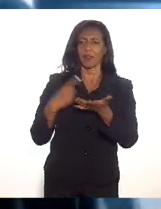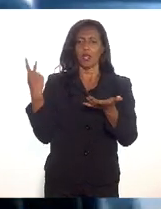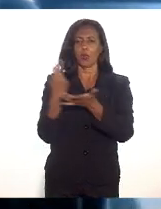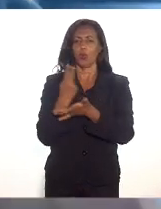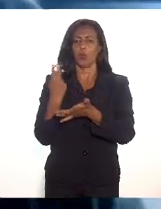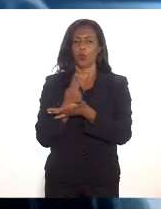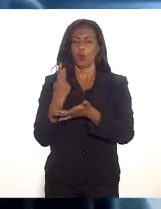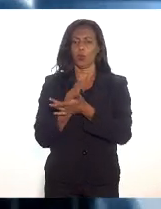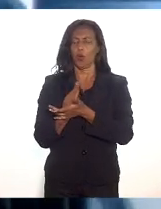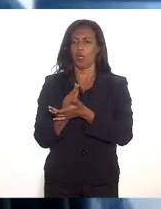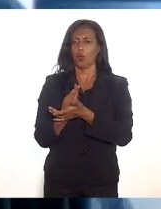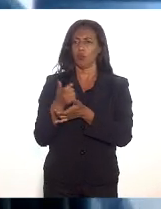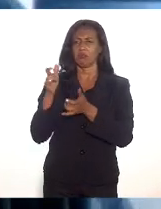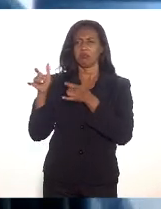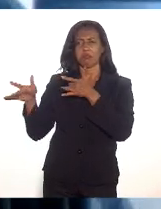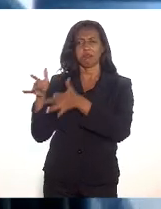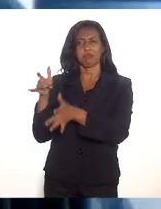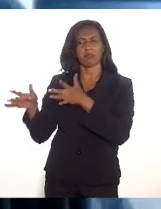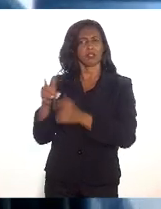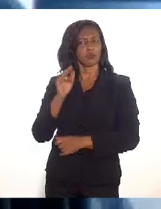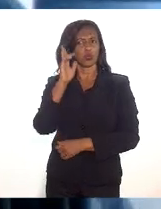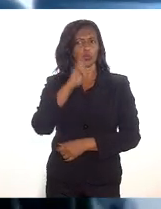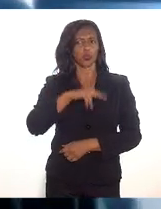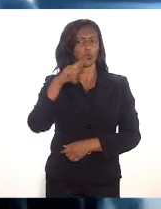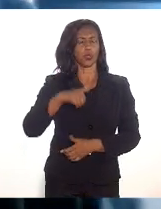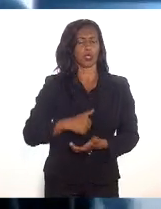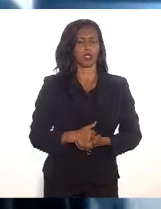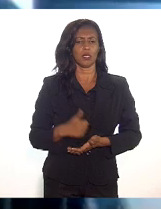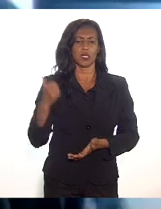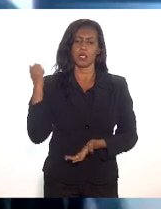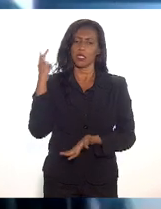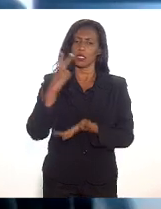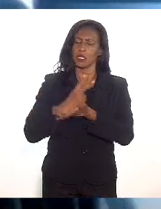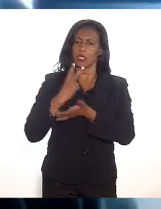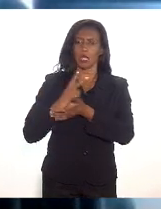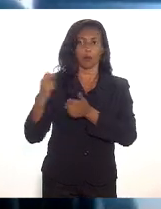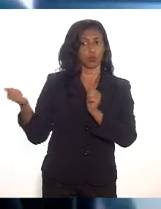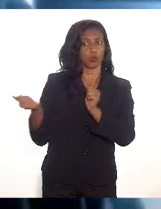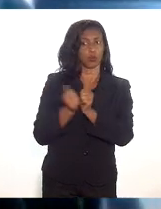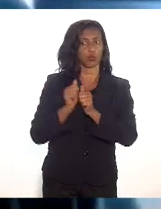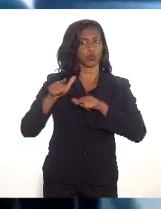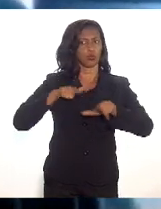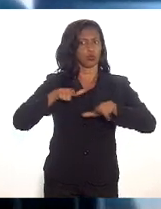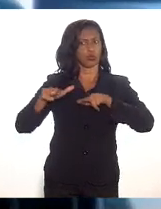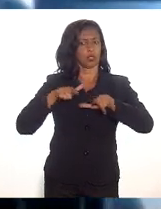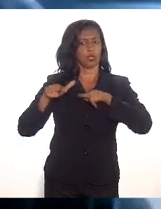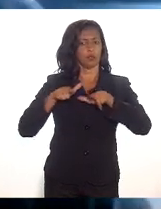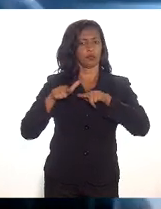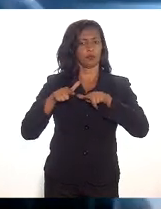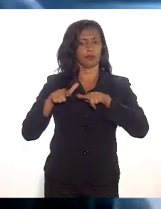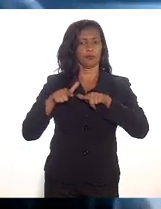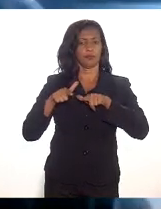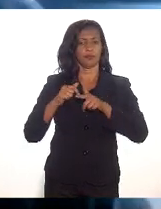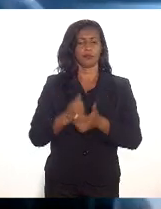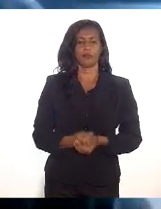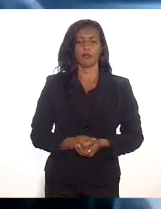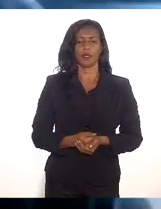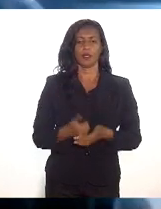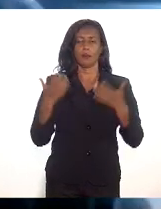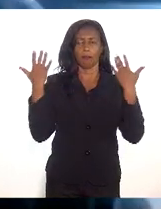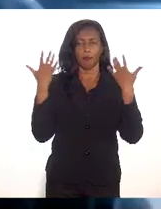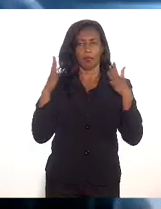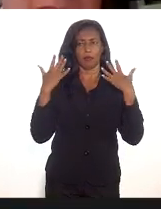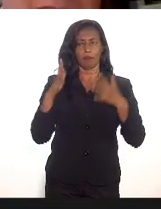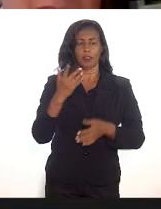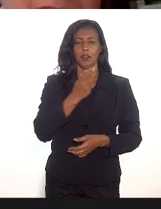poluição, com desperdício, nunca. E sempre do lado dos trabalhadores, com coerência. Parabéns, André